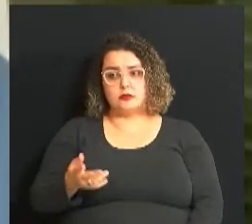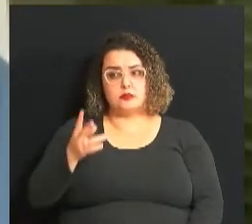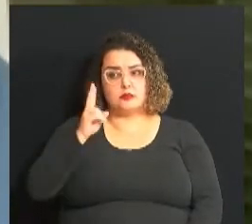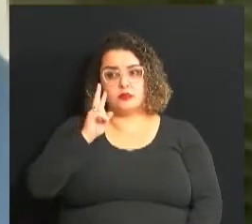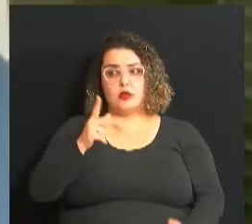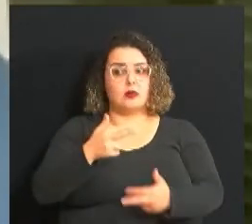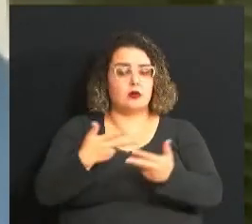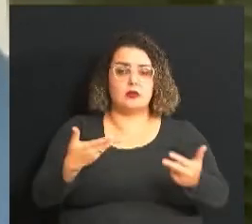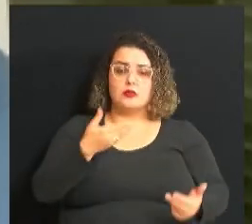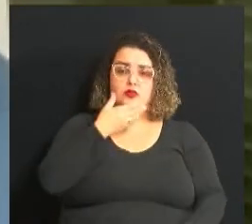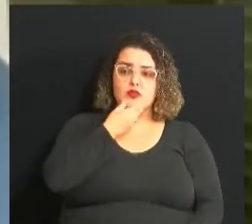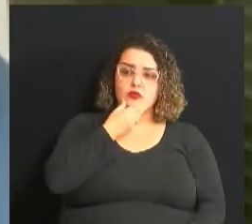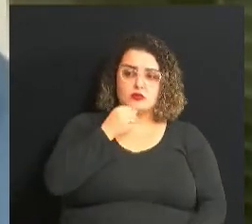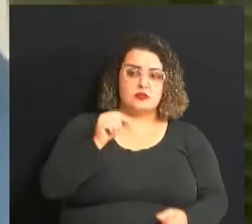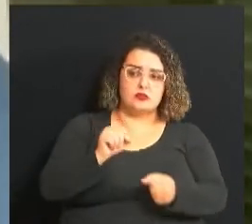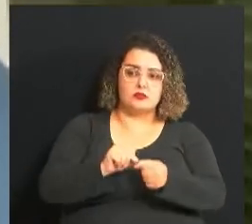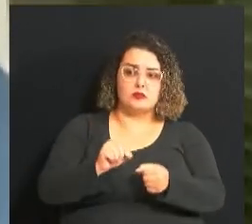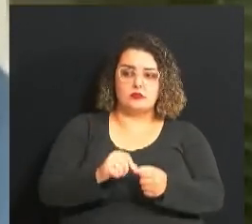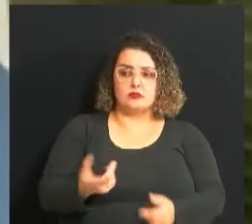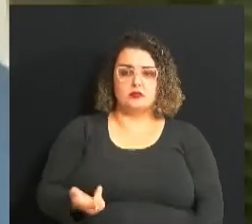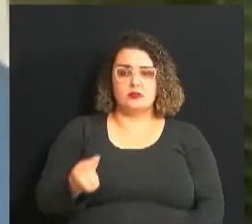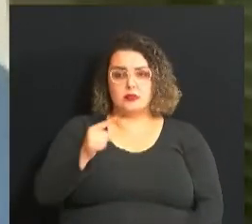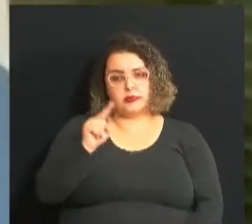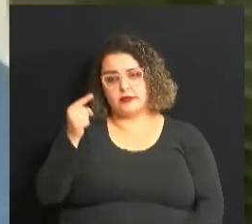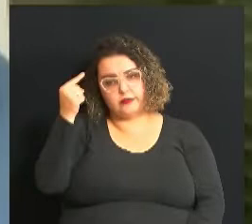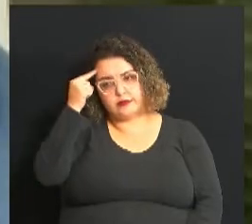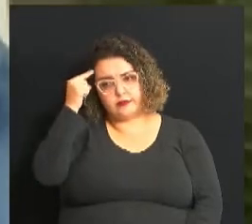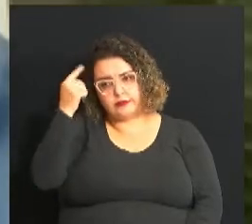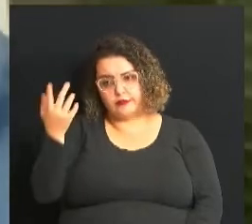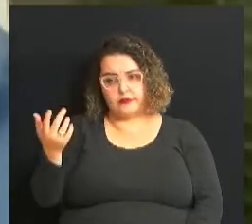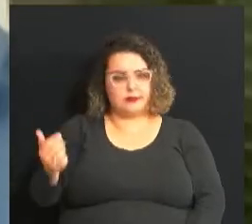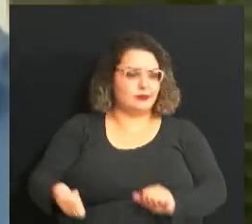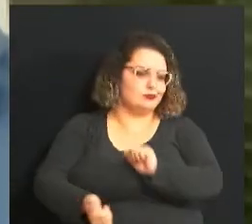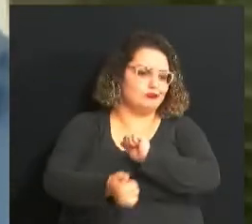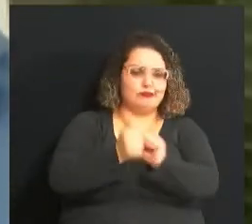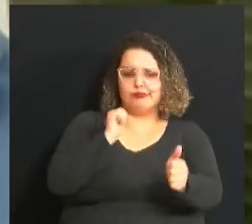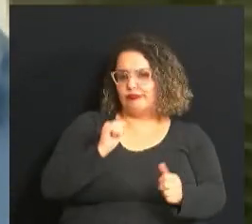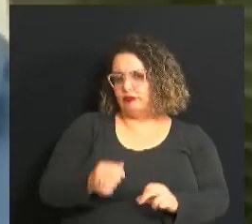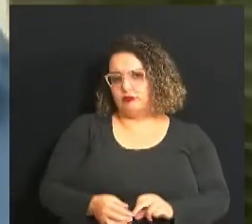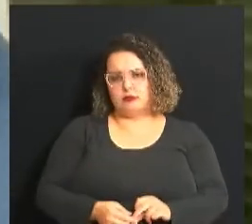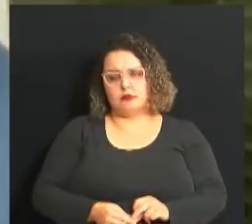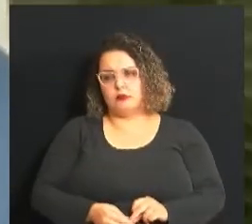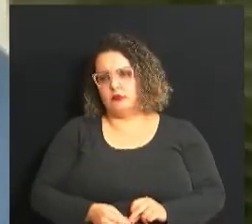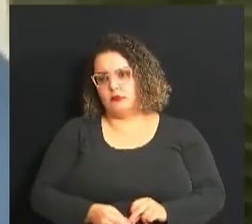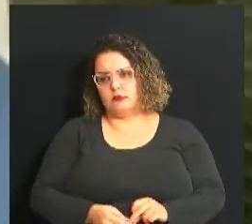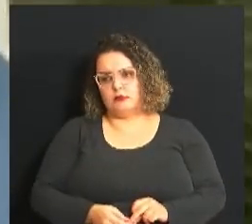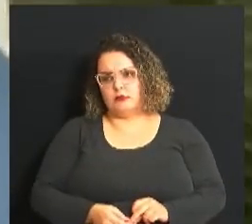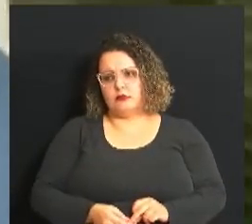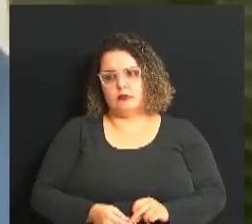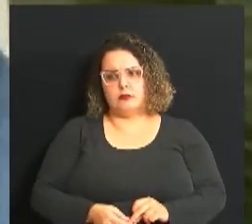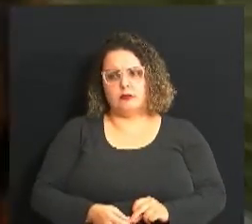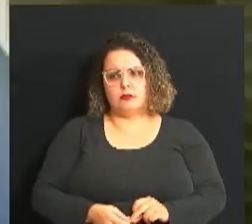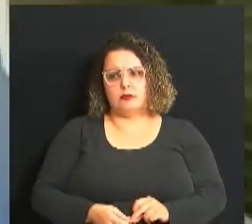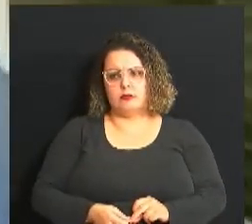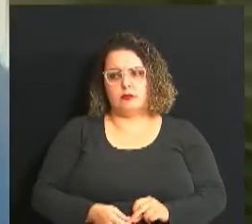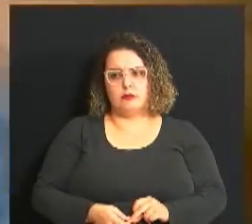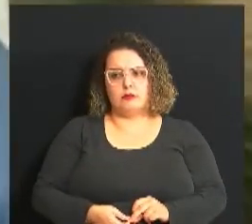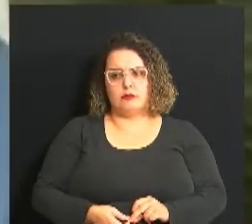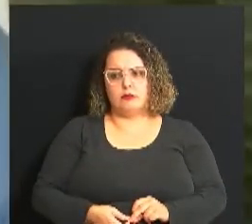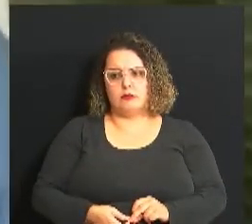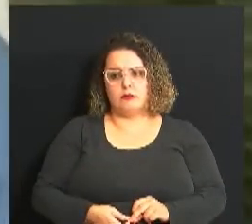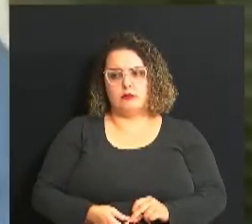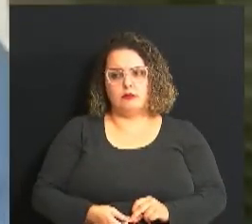homens fazem que são meio irracionais, né? Em termos de esportes, em termos de profissionais e assim por diante.